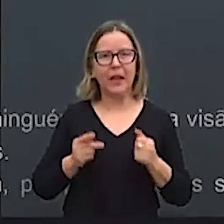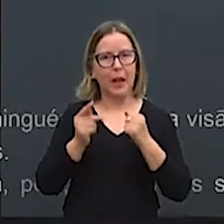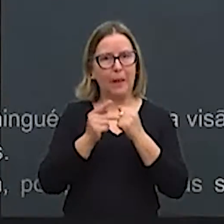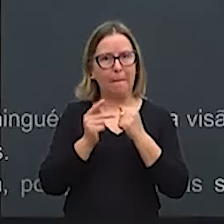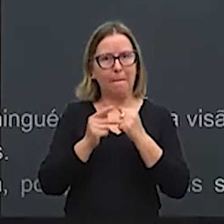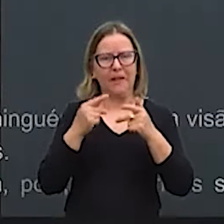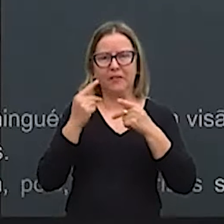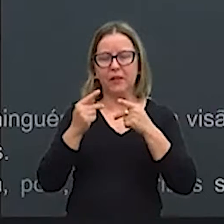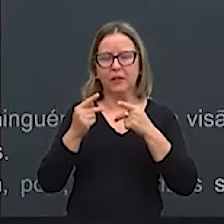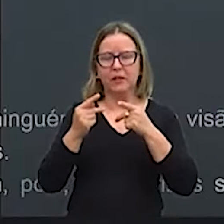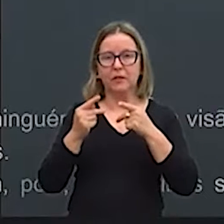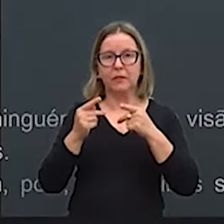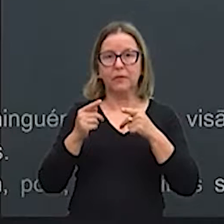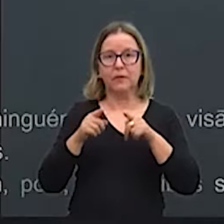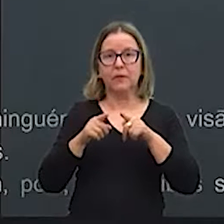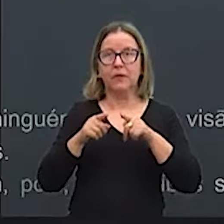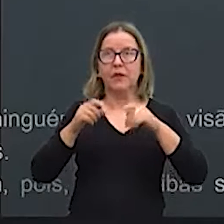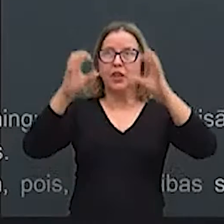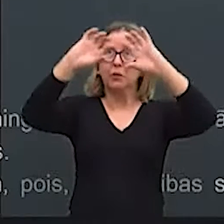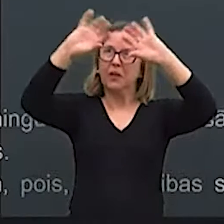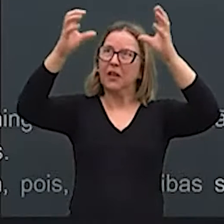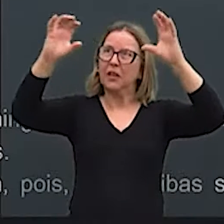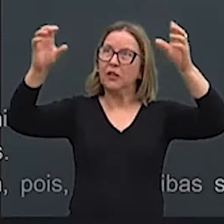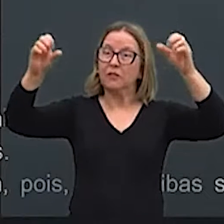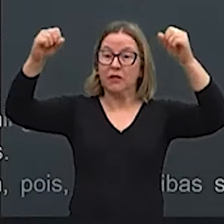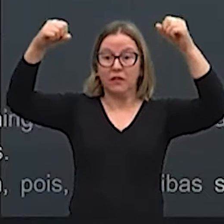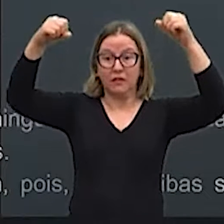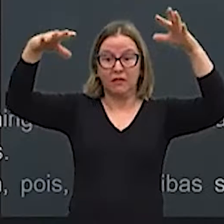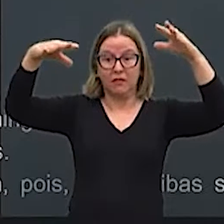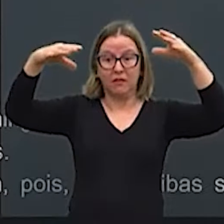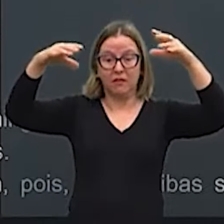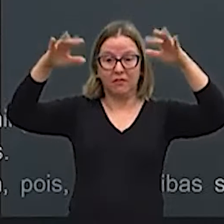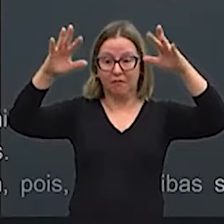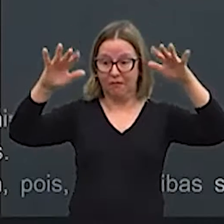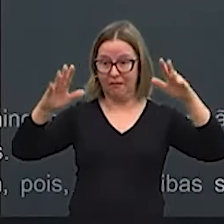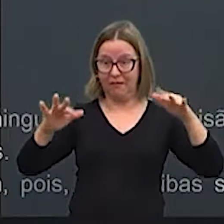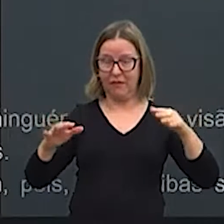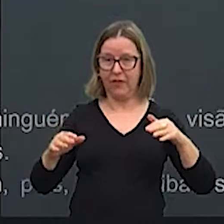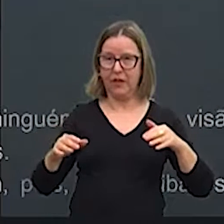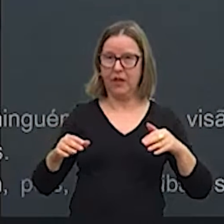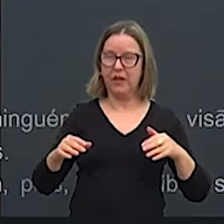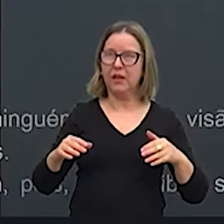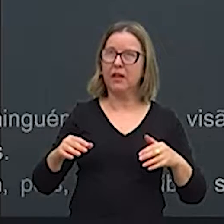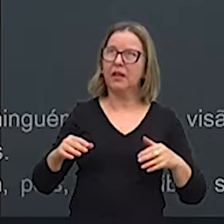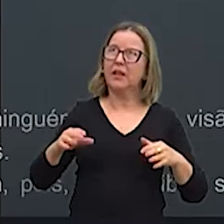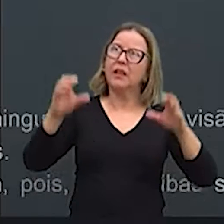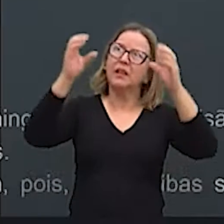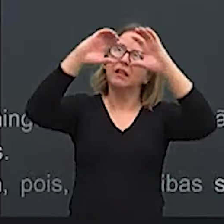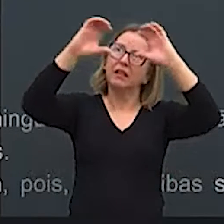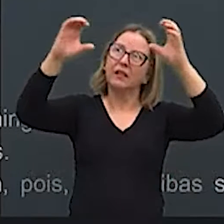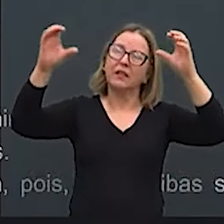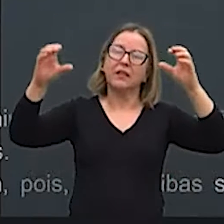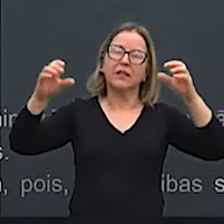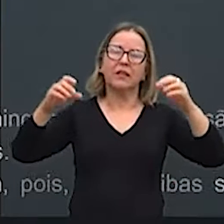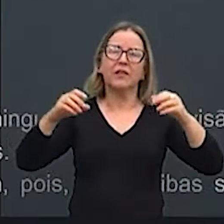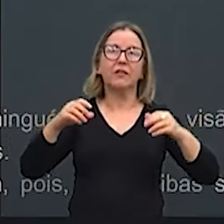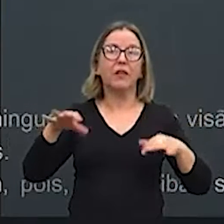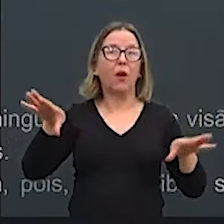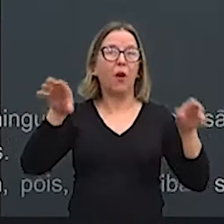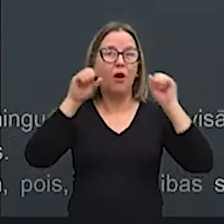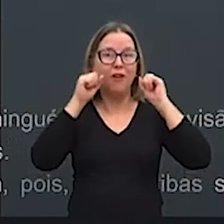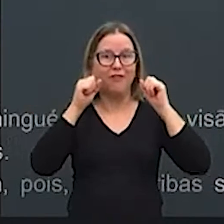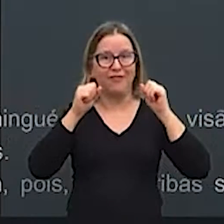quando uma nuvem luminosa os envolveu. E eis, vindo da nuvem, uma voz que dizia: Este é meu